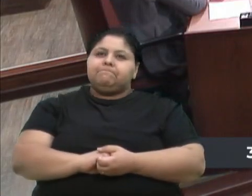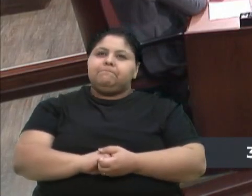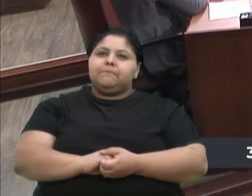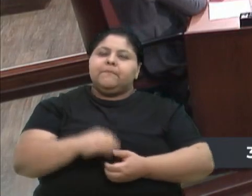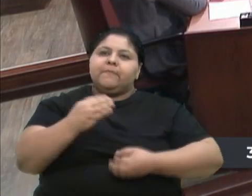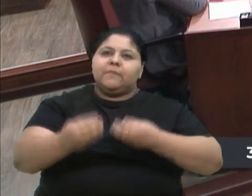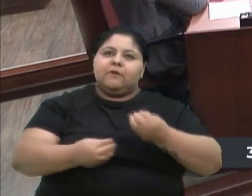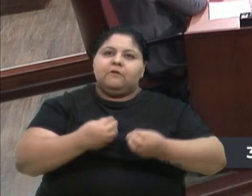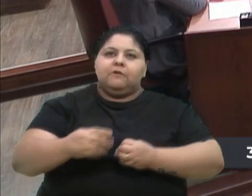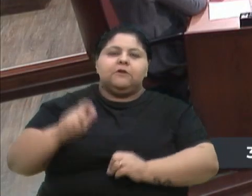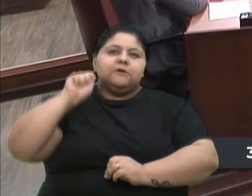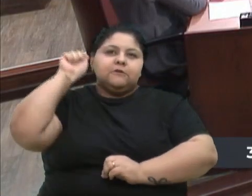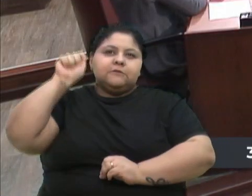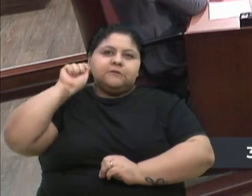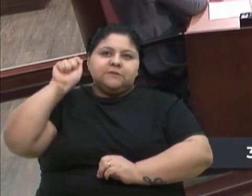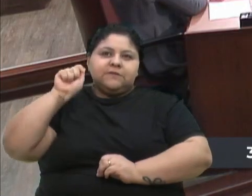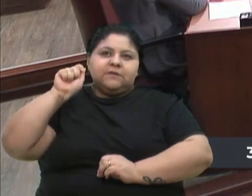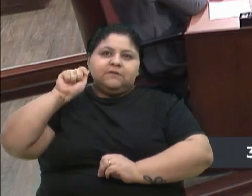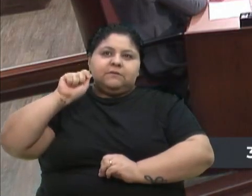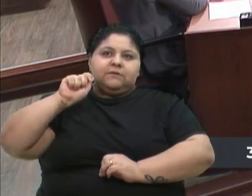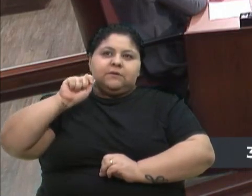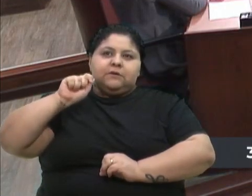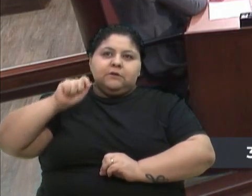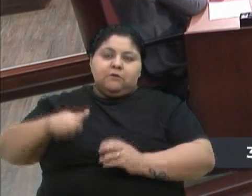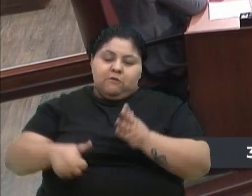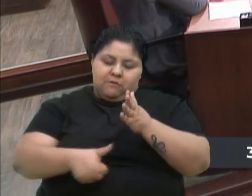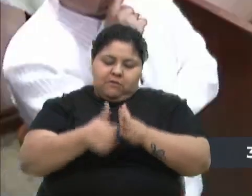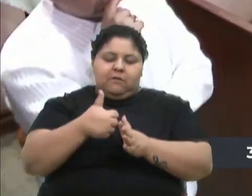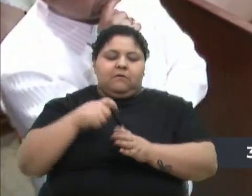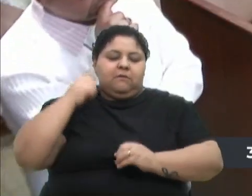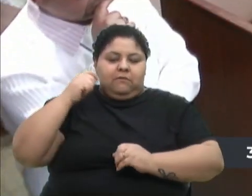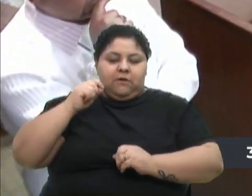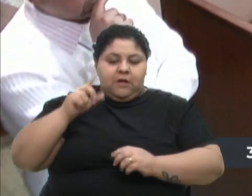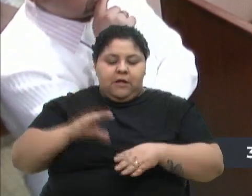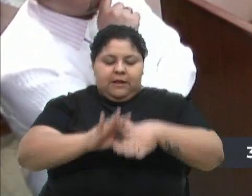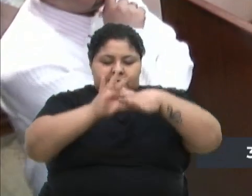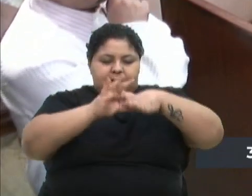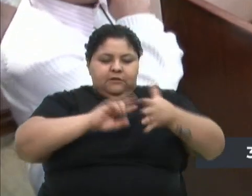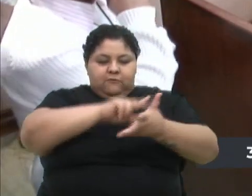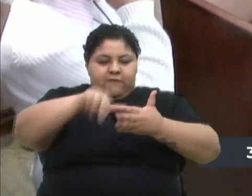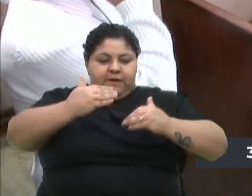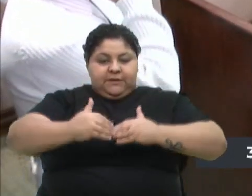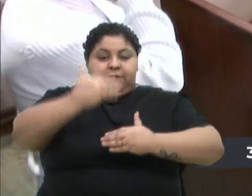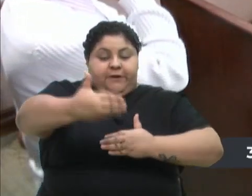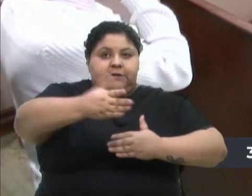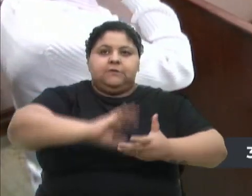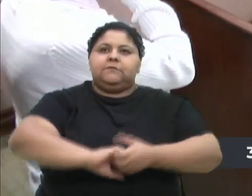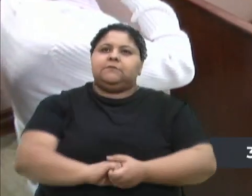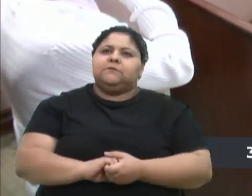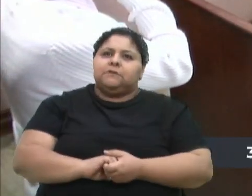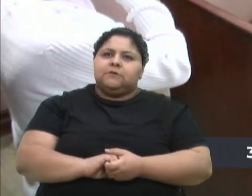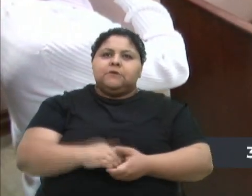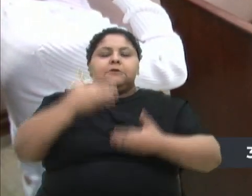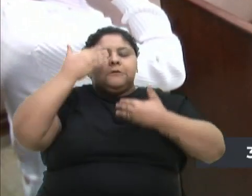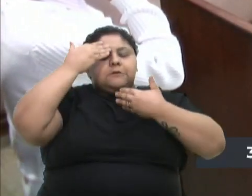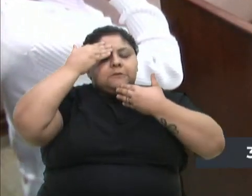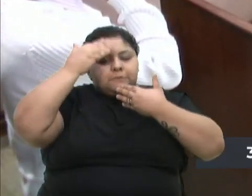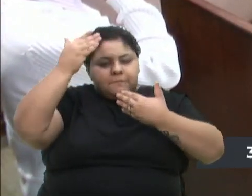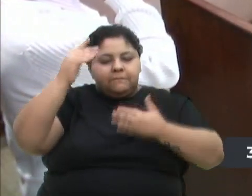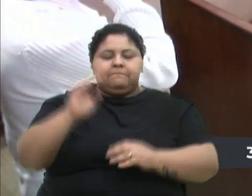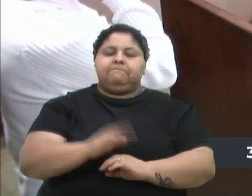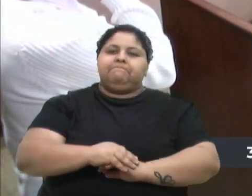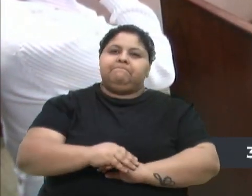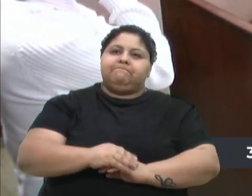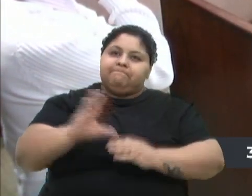Reis liderando em várias frentes, né? Sua parte, vereador Bressan. Oi, vereador Bortola, obrigado pela parte. Eu ia